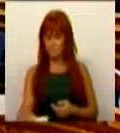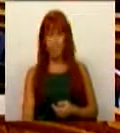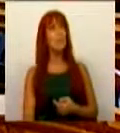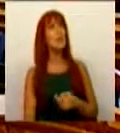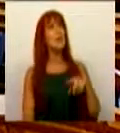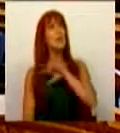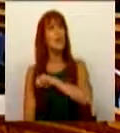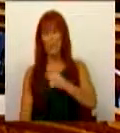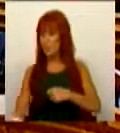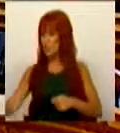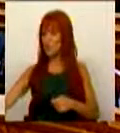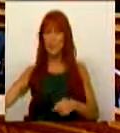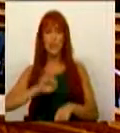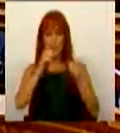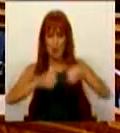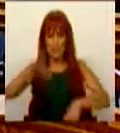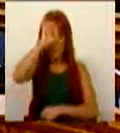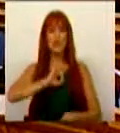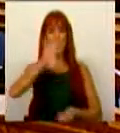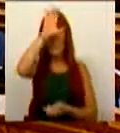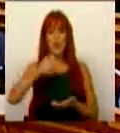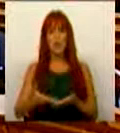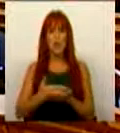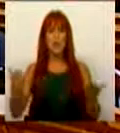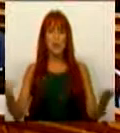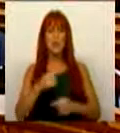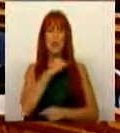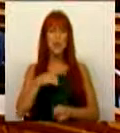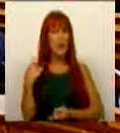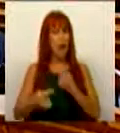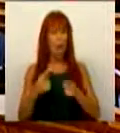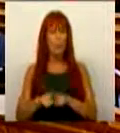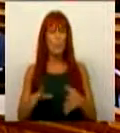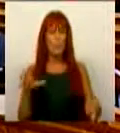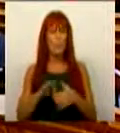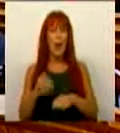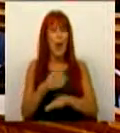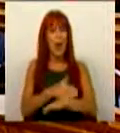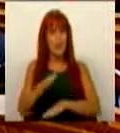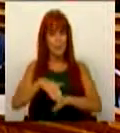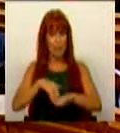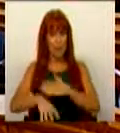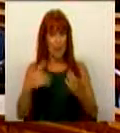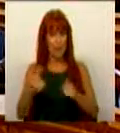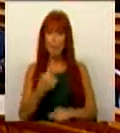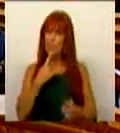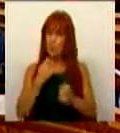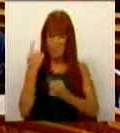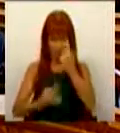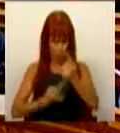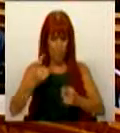Senhora Presidente, Srs. Membros do Governo, Sr. Ministro da Economia, permita-me algumas observações antes de fazer umas